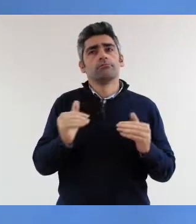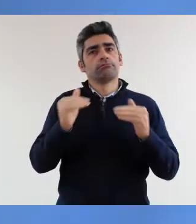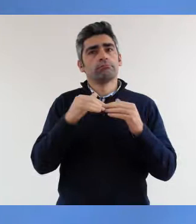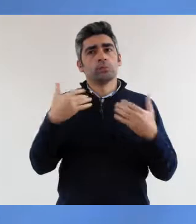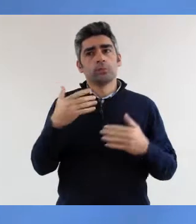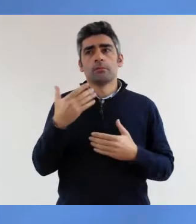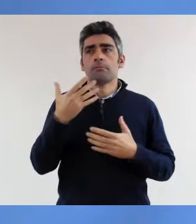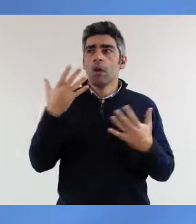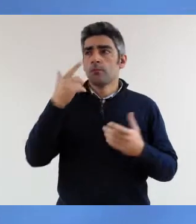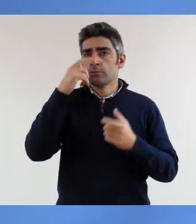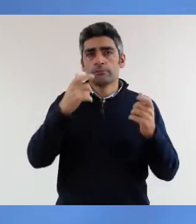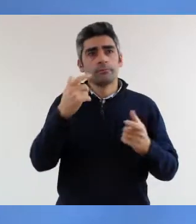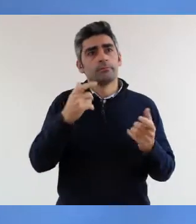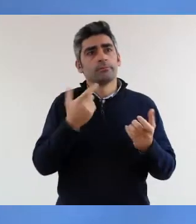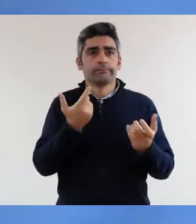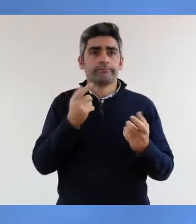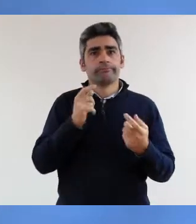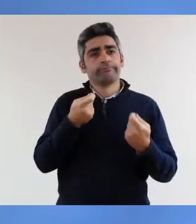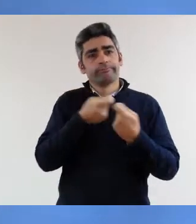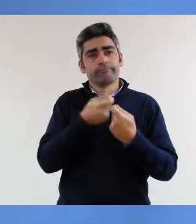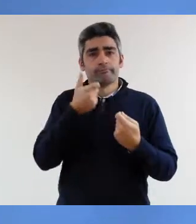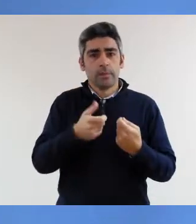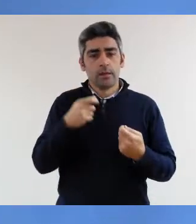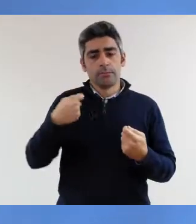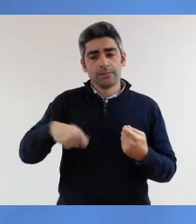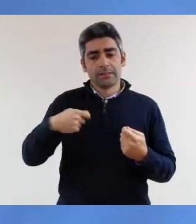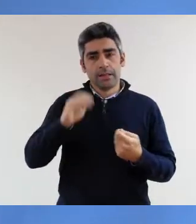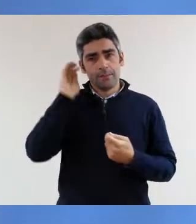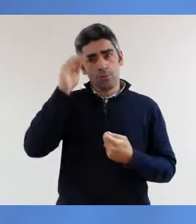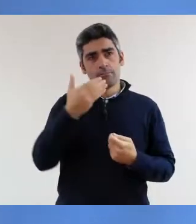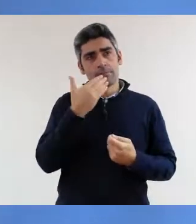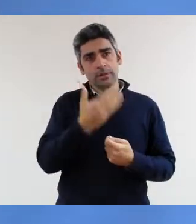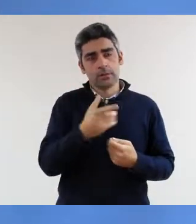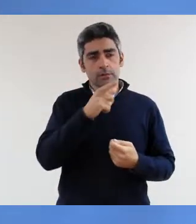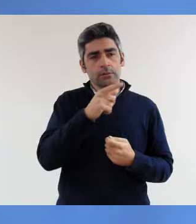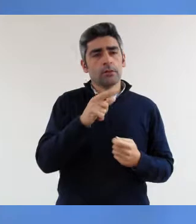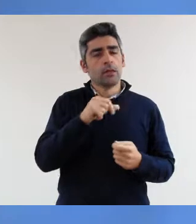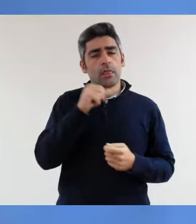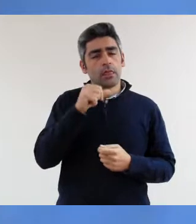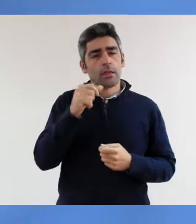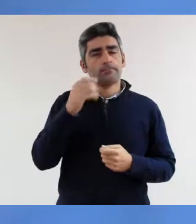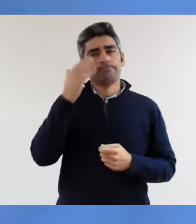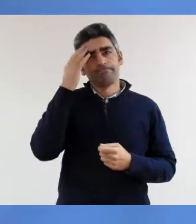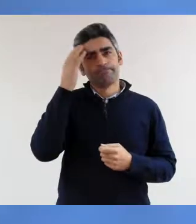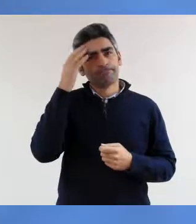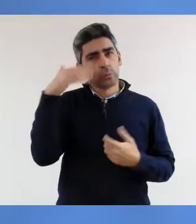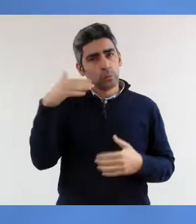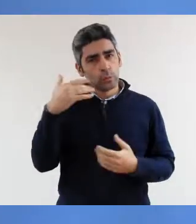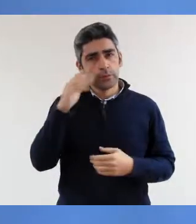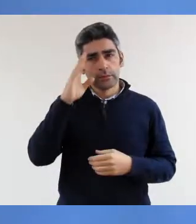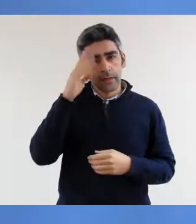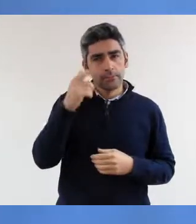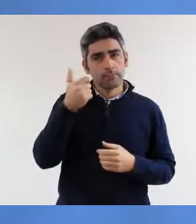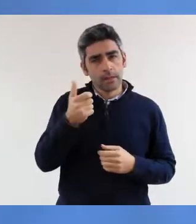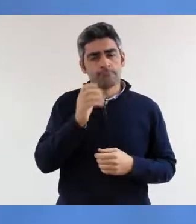correspondendo obrigados a uma solicitação cívica apresentará pública habitual